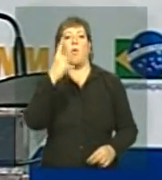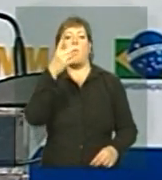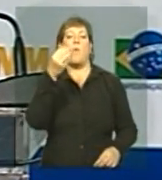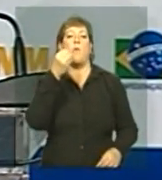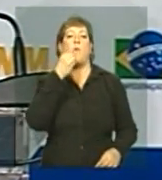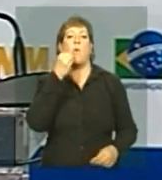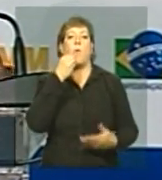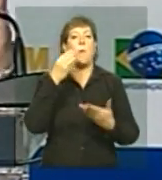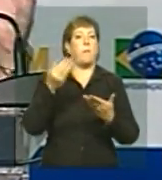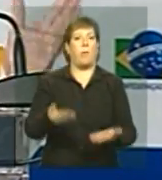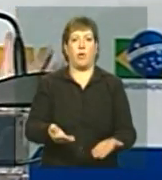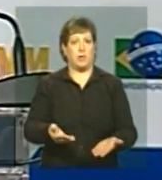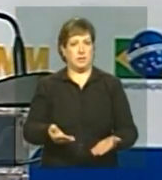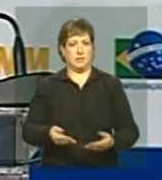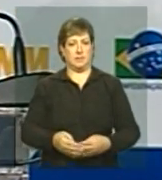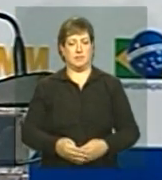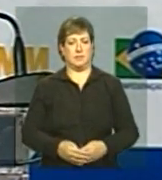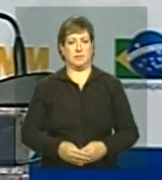oportunidade